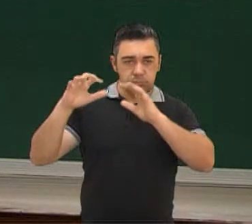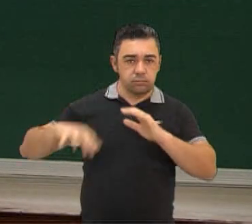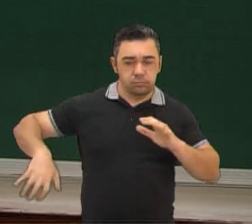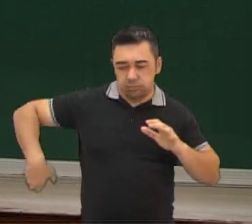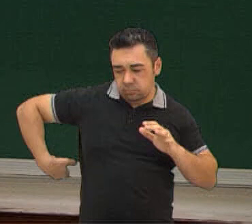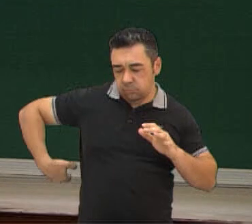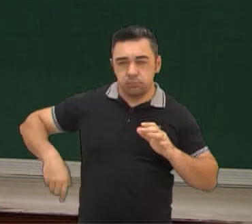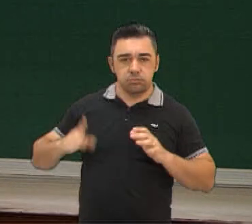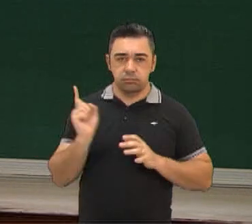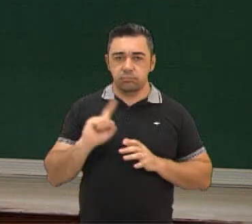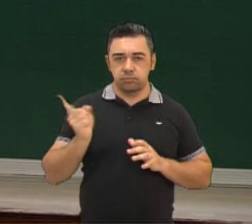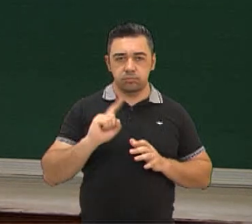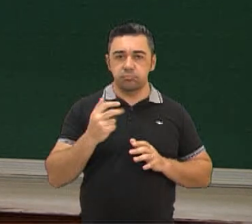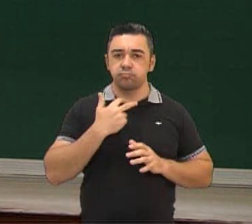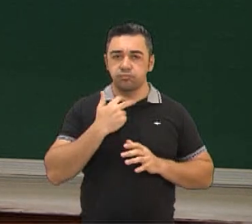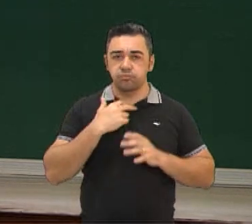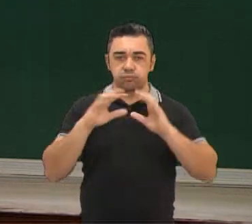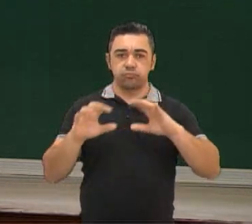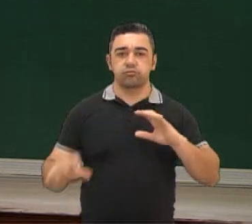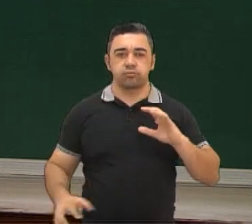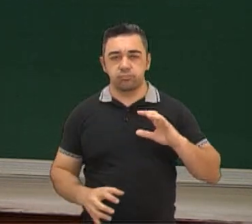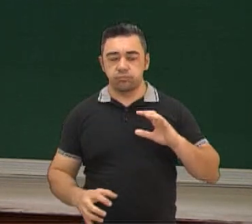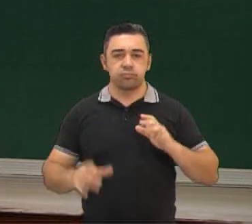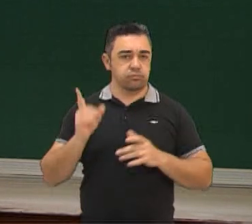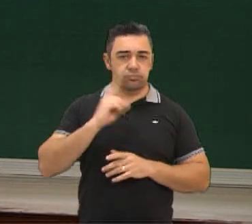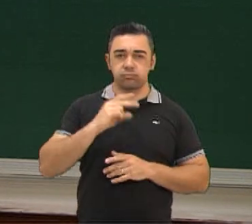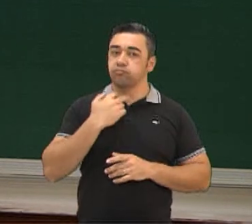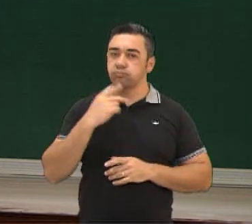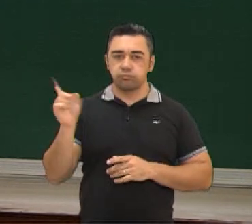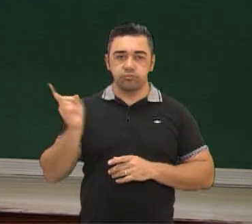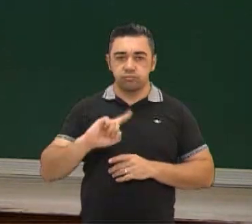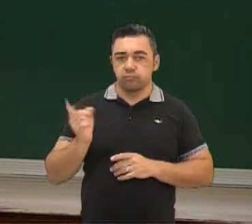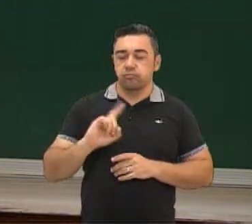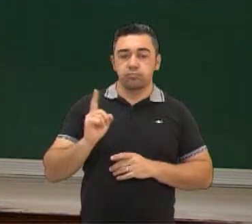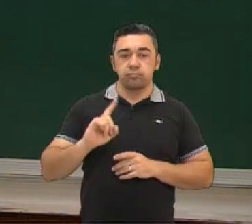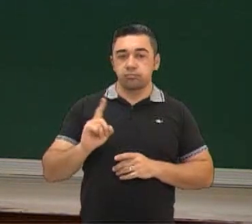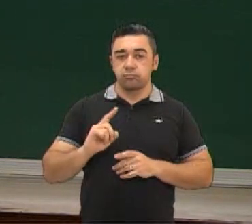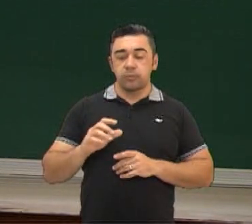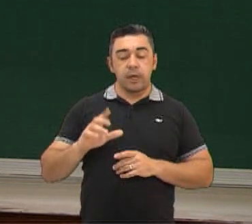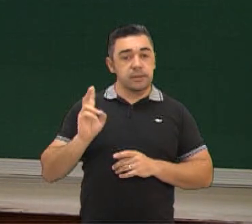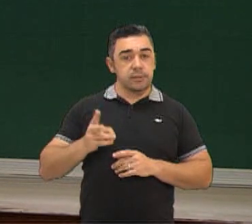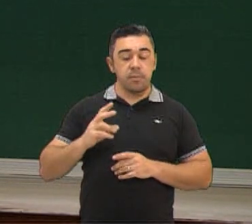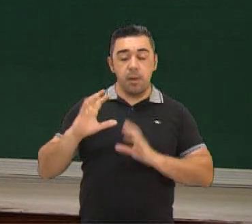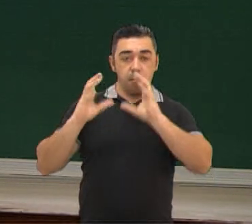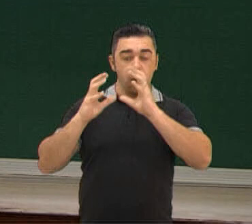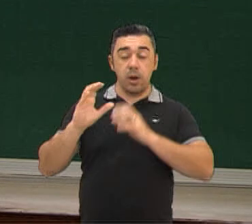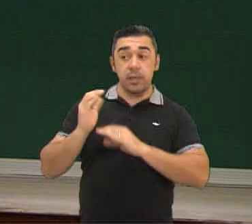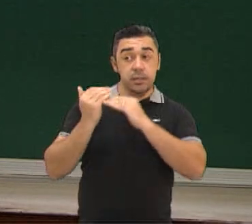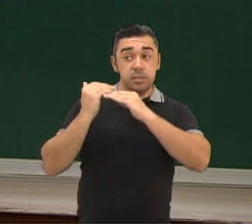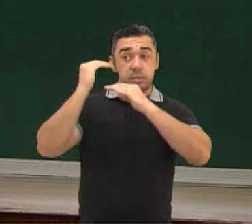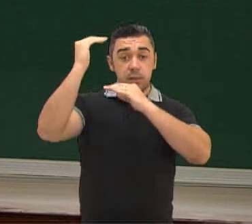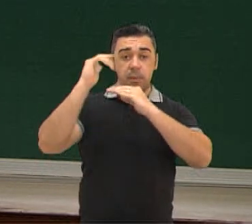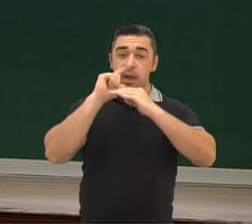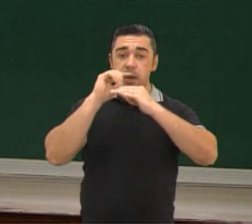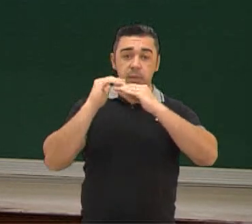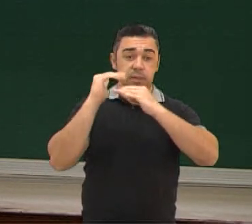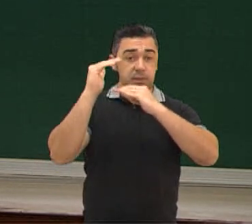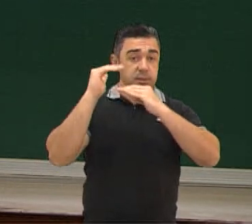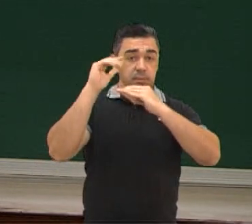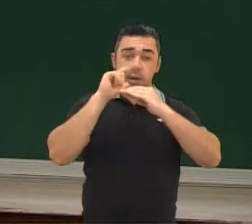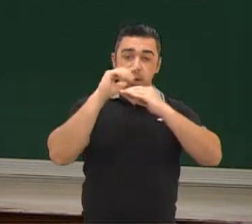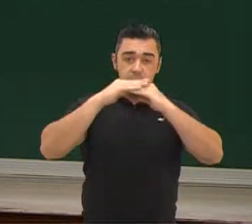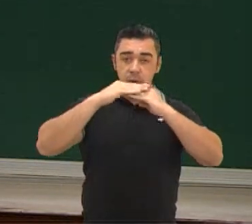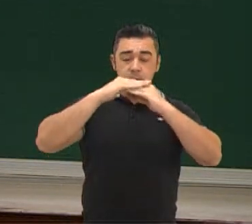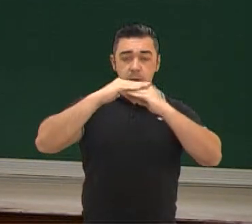põe atrás de você, né? Põe embaixo da perna. Isso não pode, a bola não pode ser afundada, ela tem que